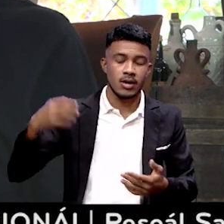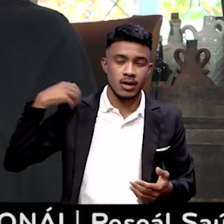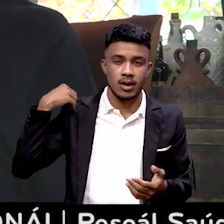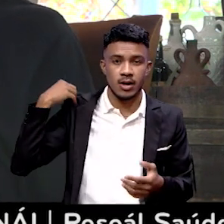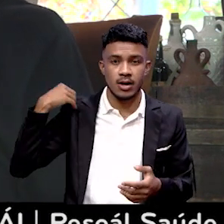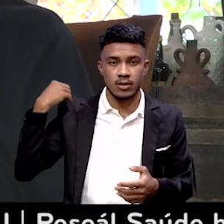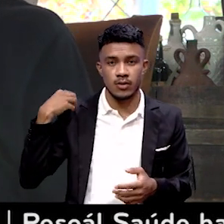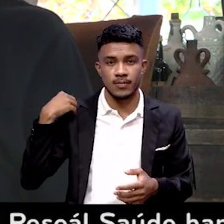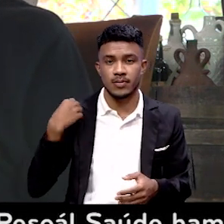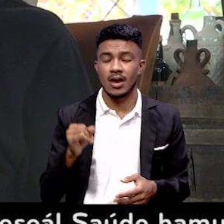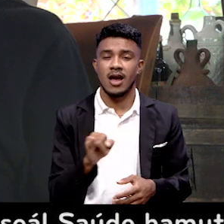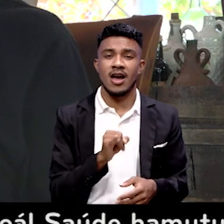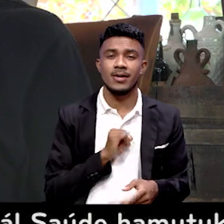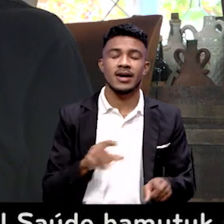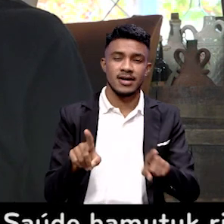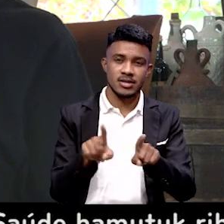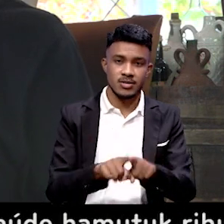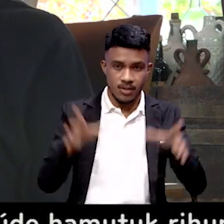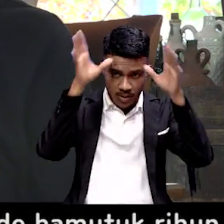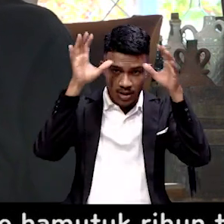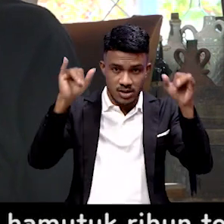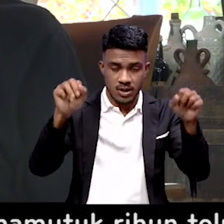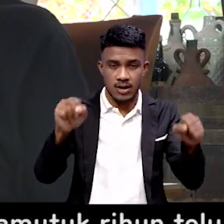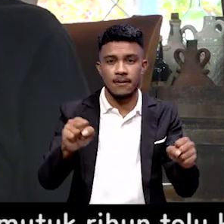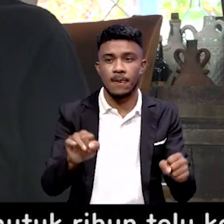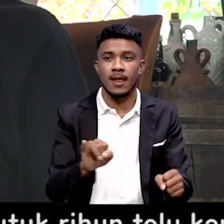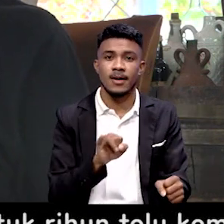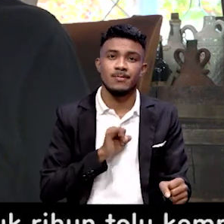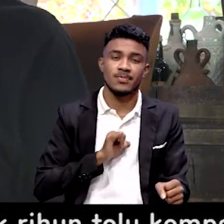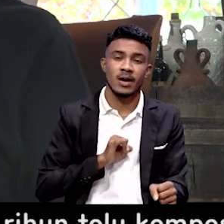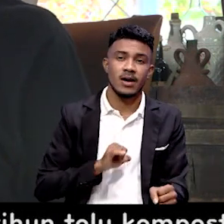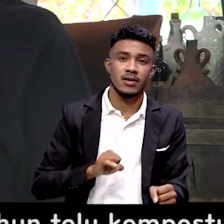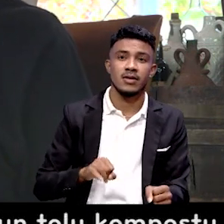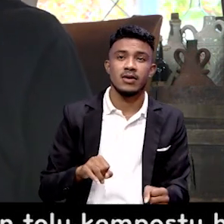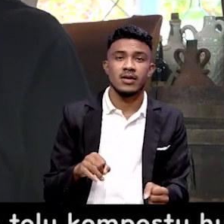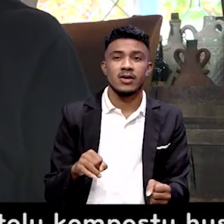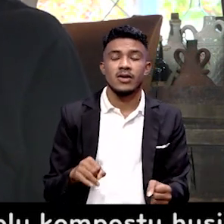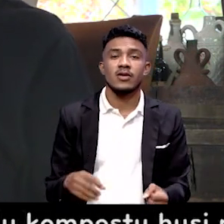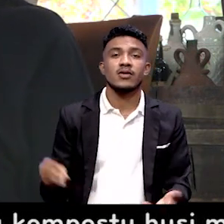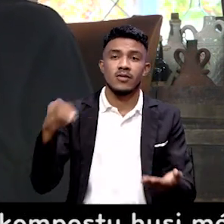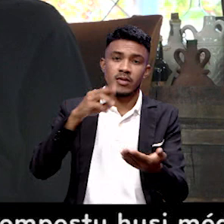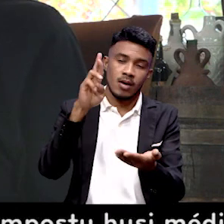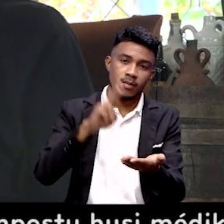Raul Magbacar é presidente, ao veta lei Idané. Também é